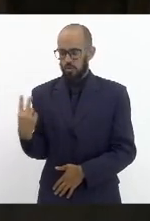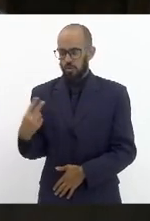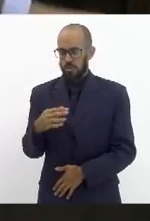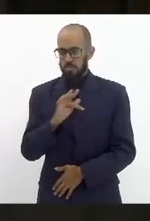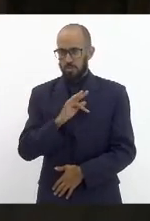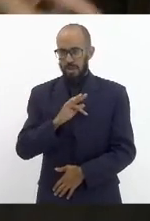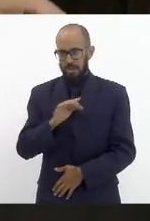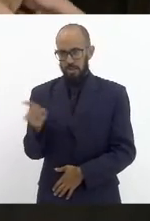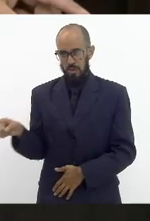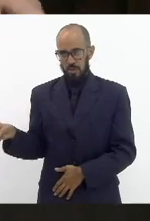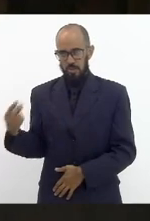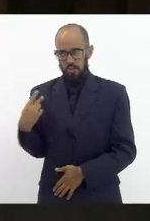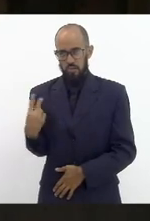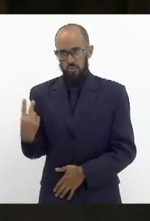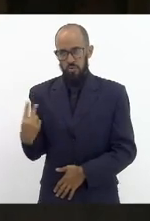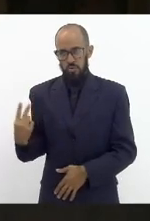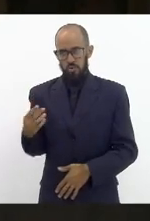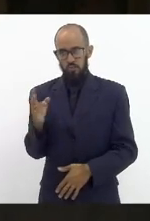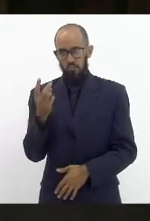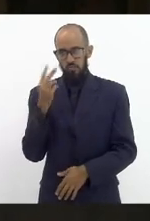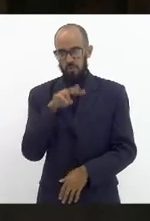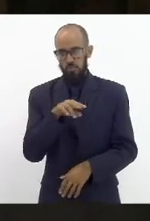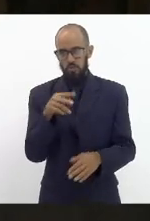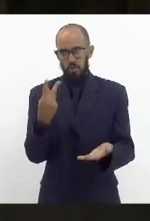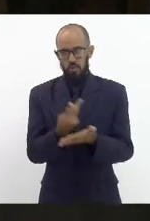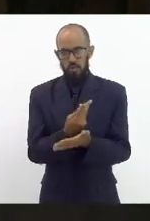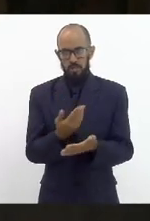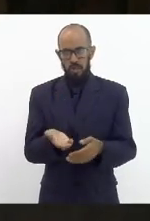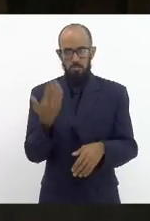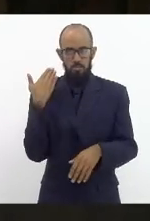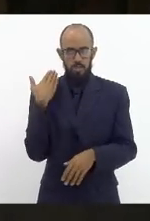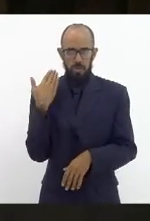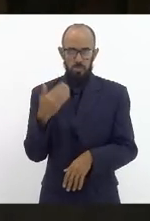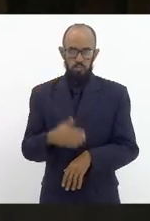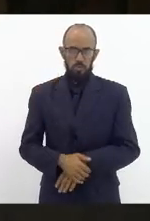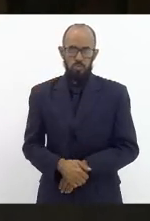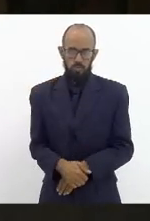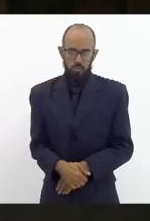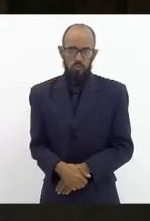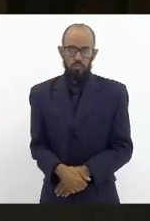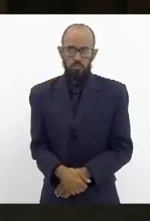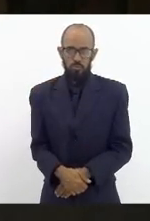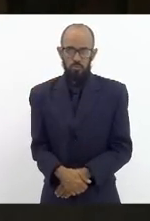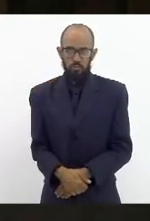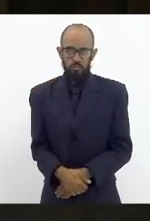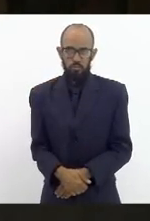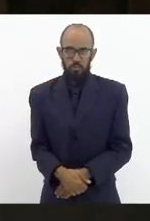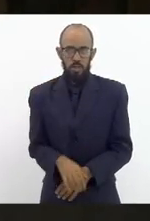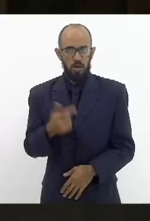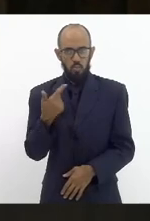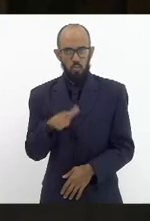Marta carinhosamente, deputada Marta Rocha, vimos o que aconteceu naquela ocasião.